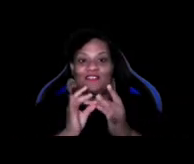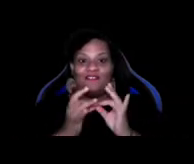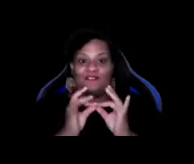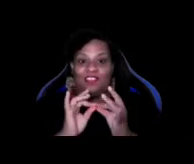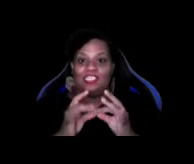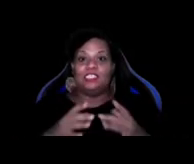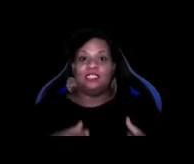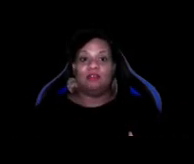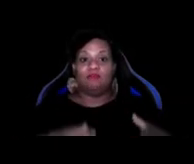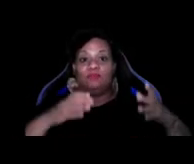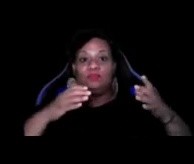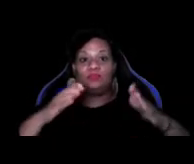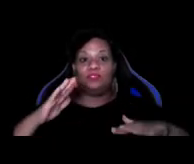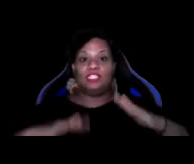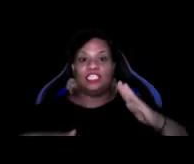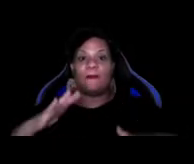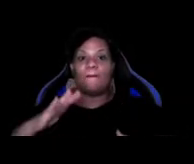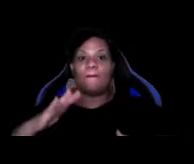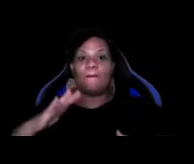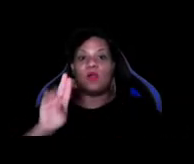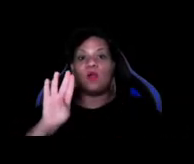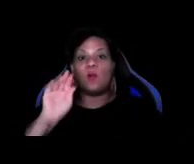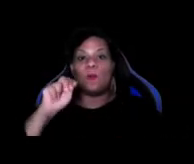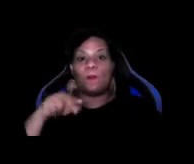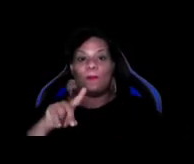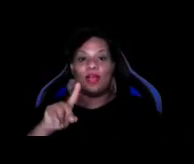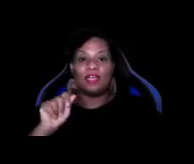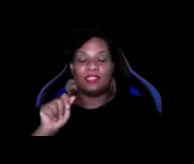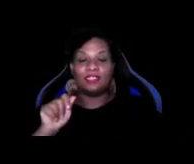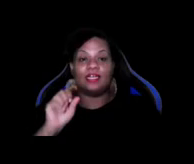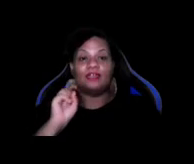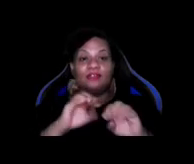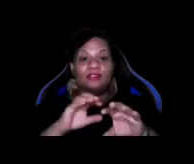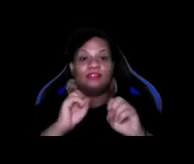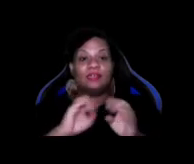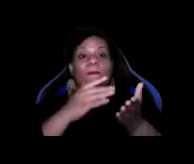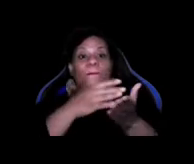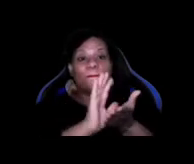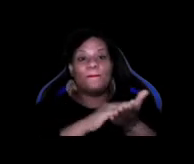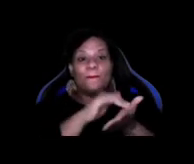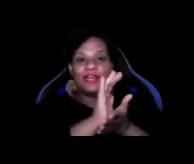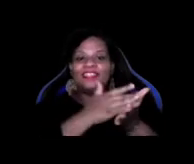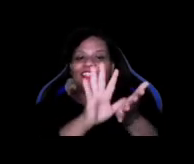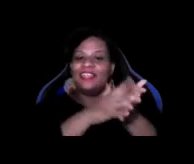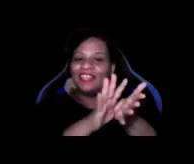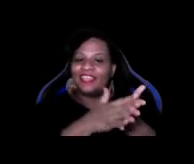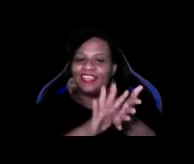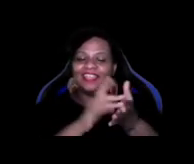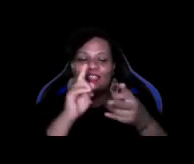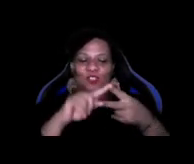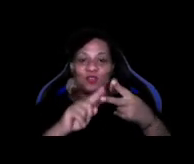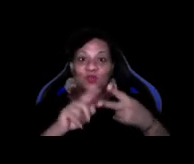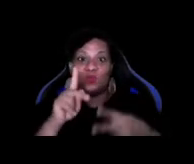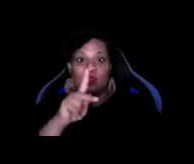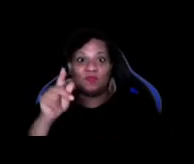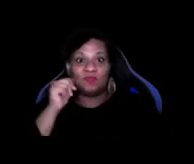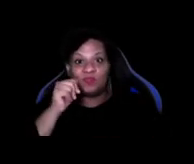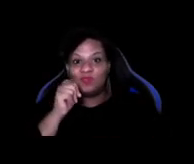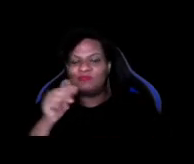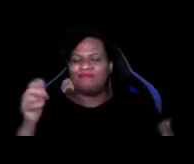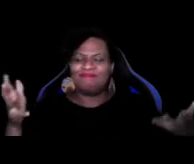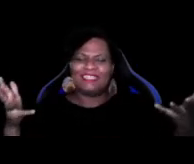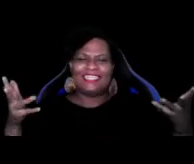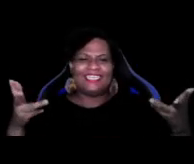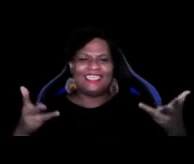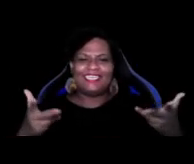tambor de Umbanda, né? Com Tami Coutinho e também de pandeiro com Emily Lapa foram incríveis,